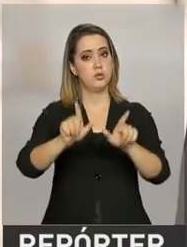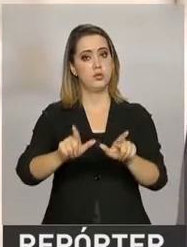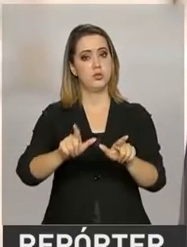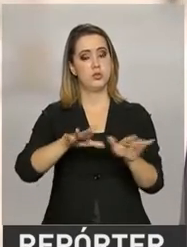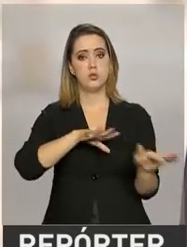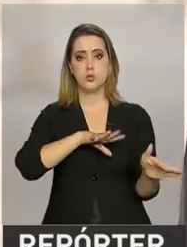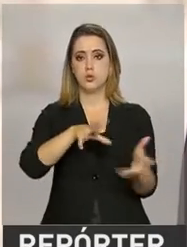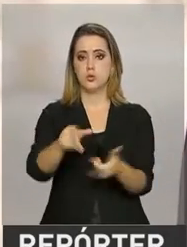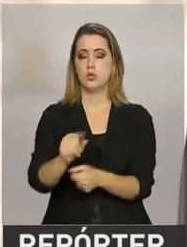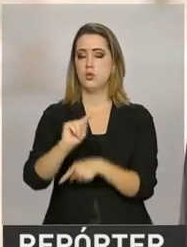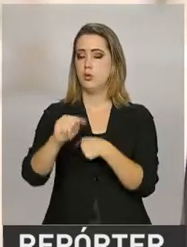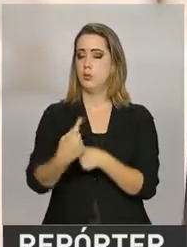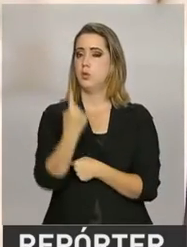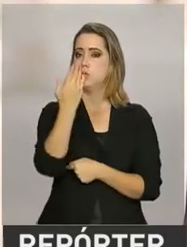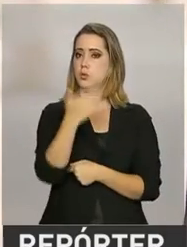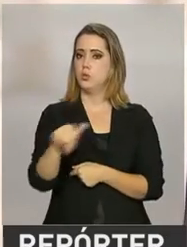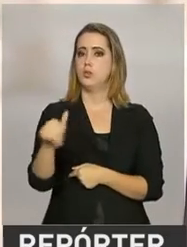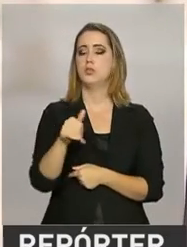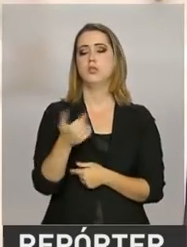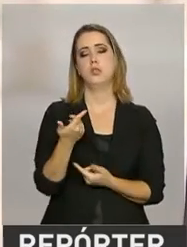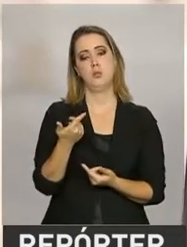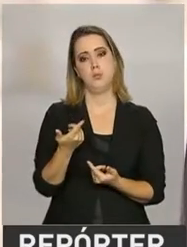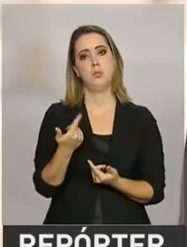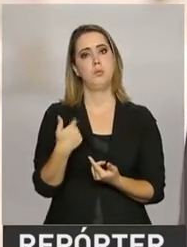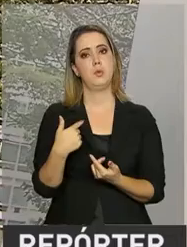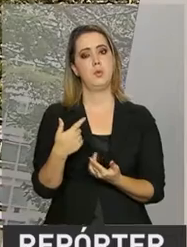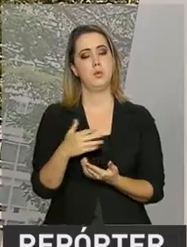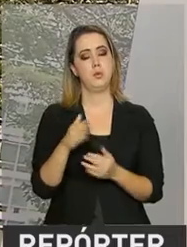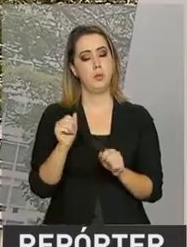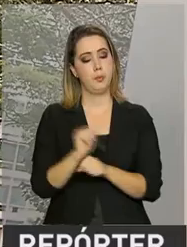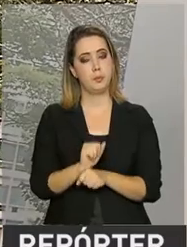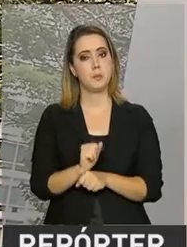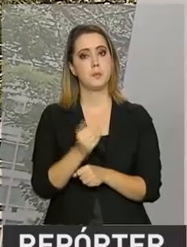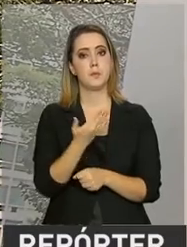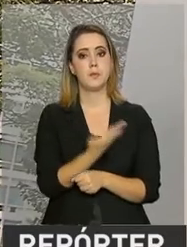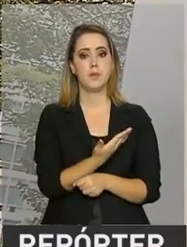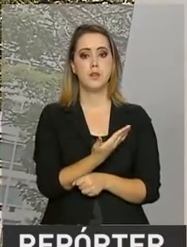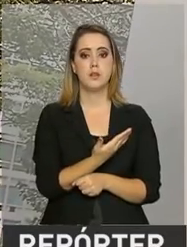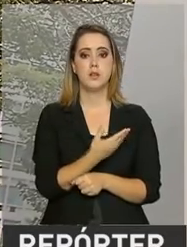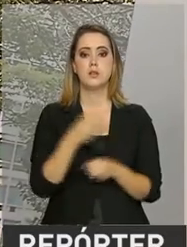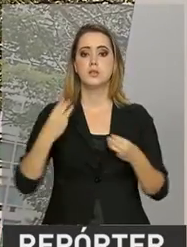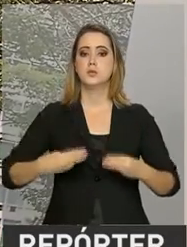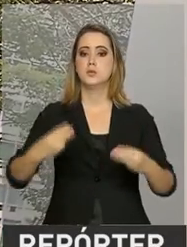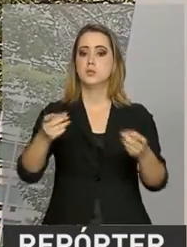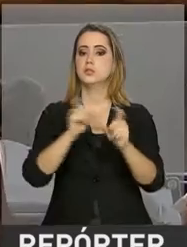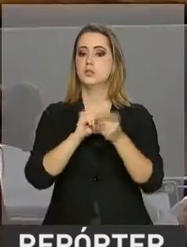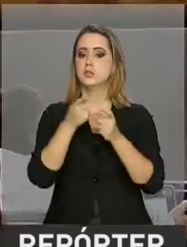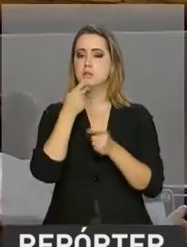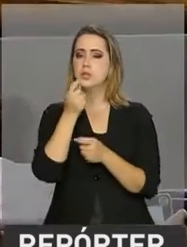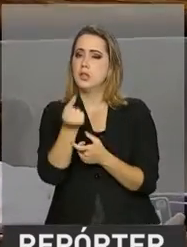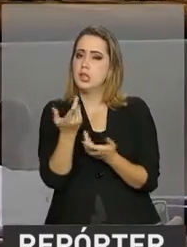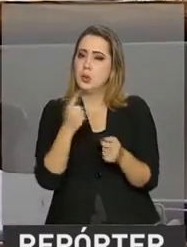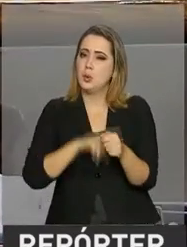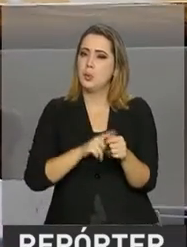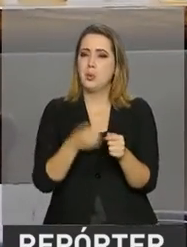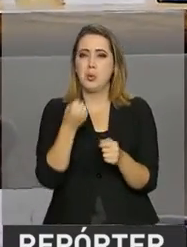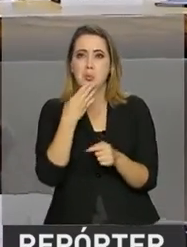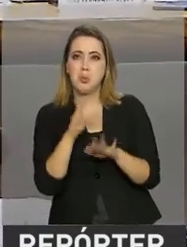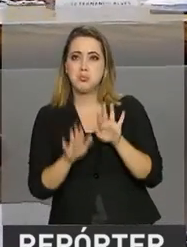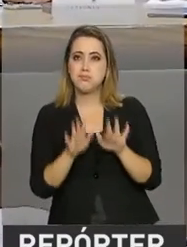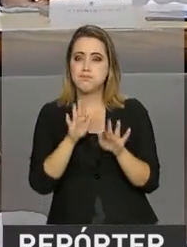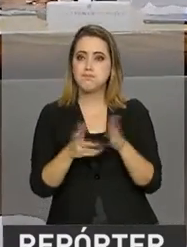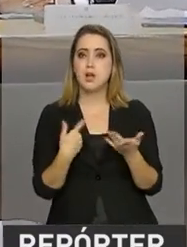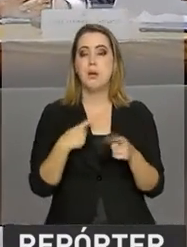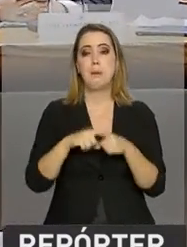depois de quase um ano e meio fora dessas operações para o ministério da fazenda o cenário não é ótimo mas o governo trabalha para